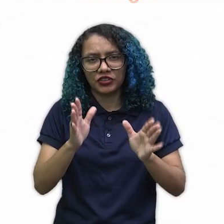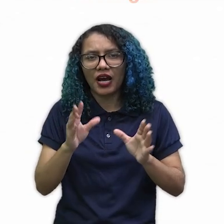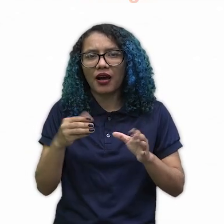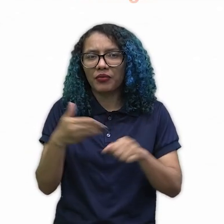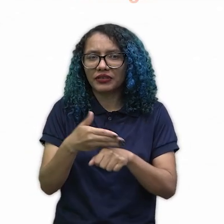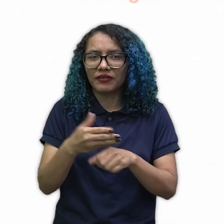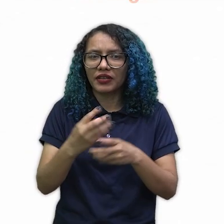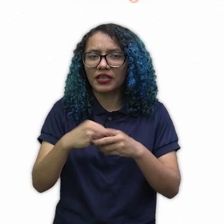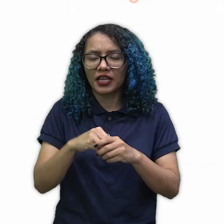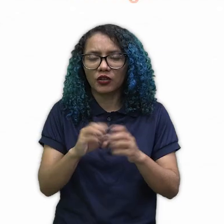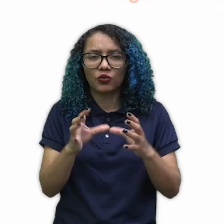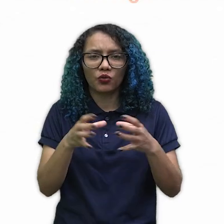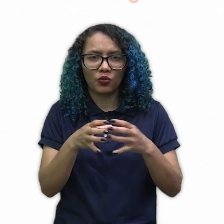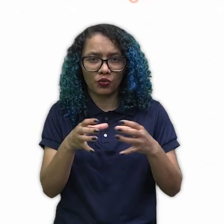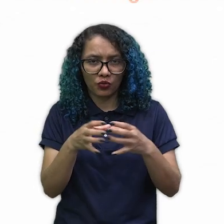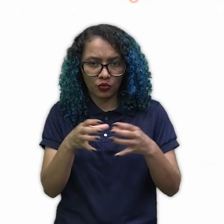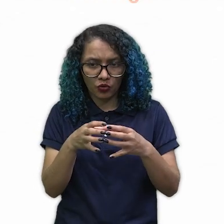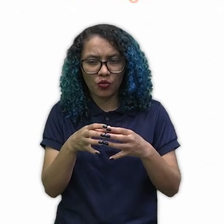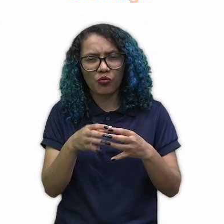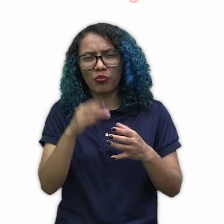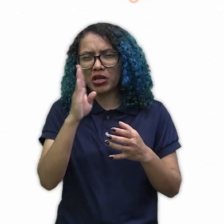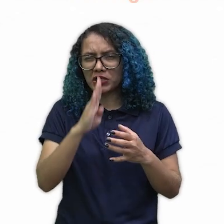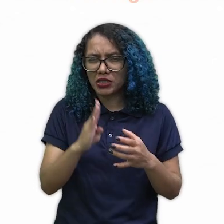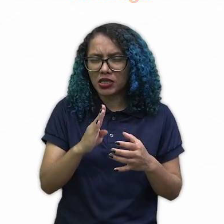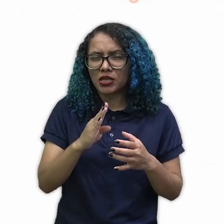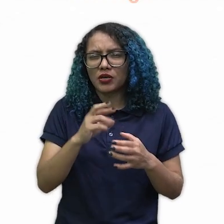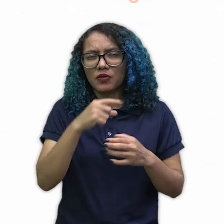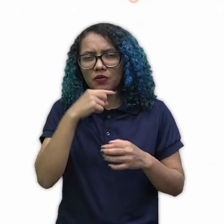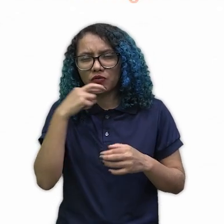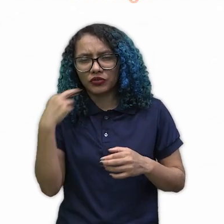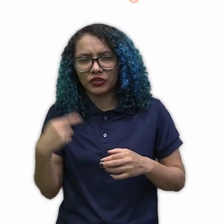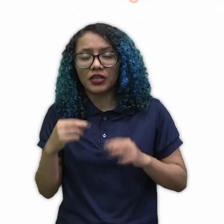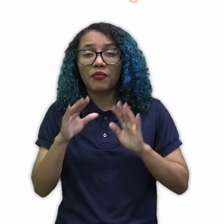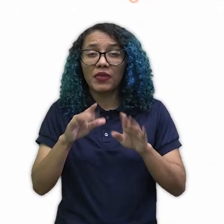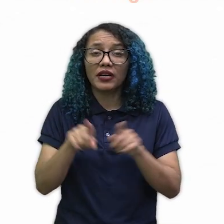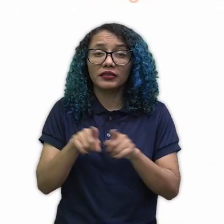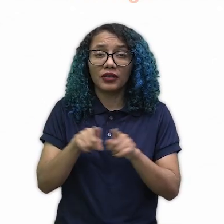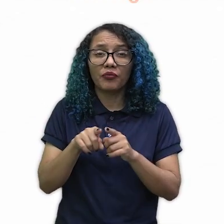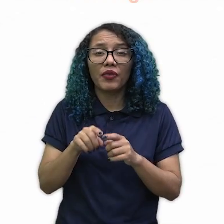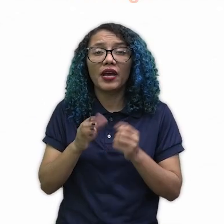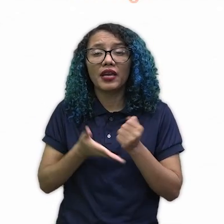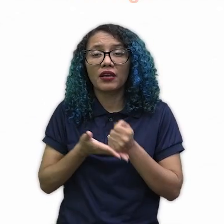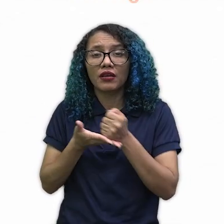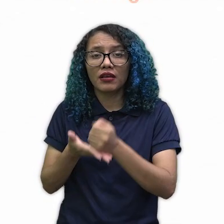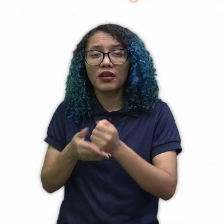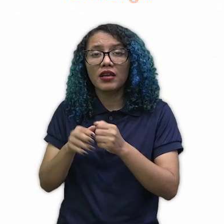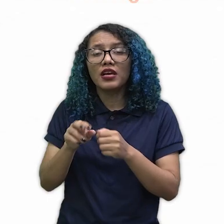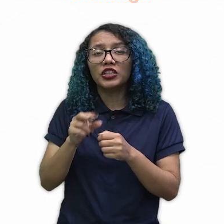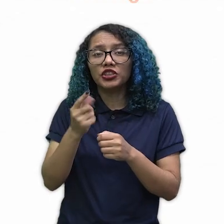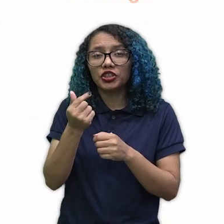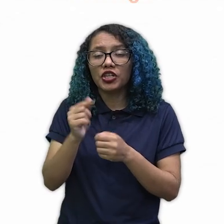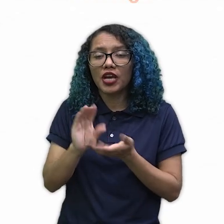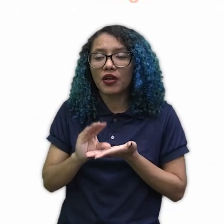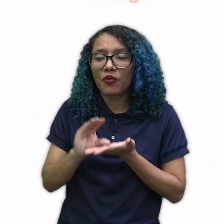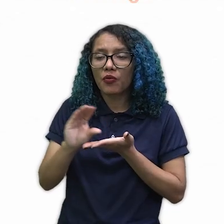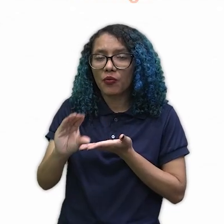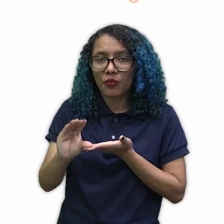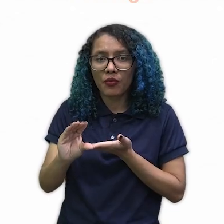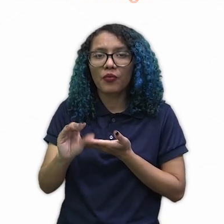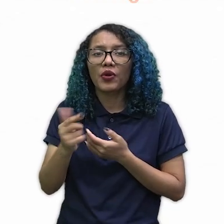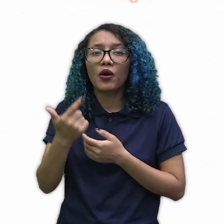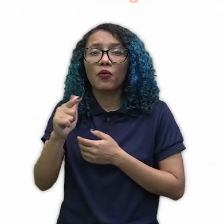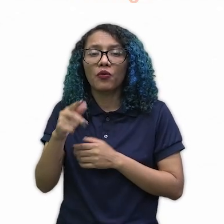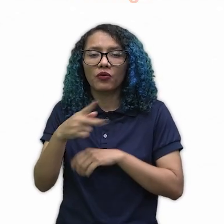a Rússia, a Índia, a China e a África do Sul, mas também eles começam a ajudar a emprestar dinheiro para quem? Para outros